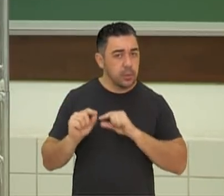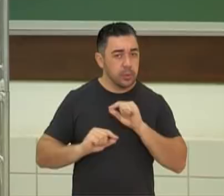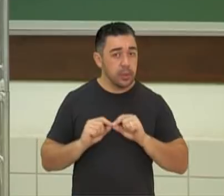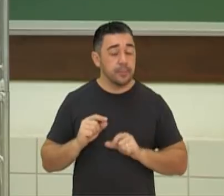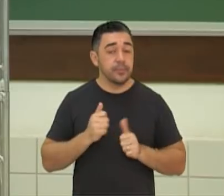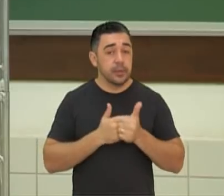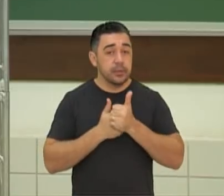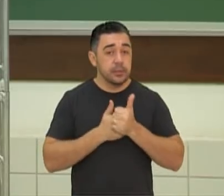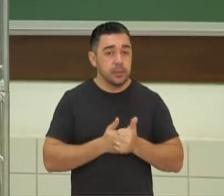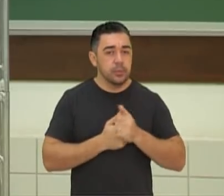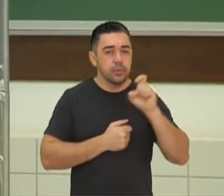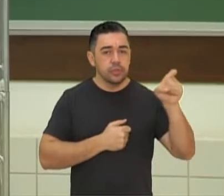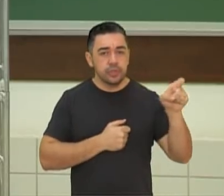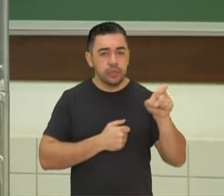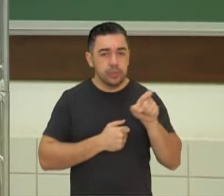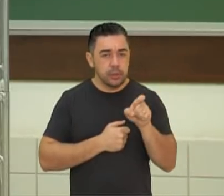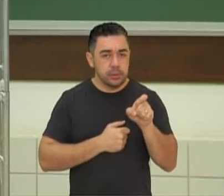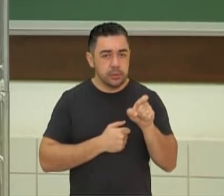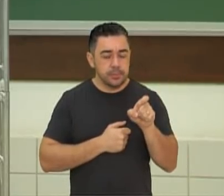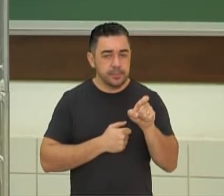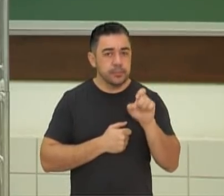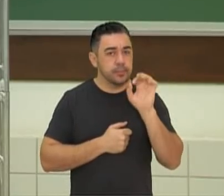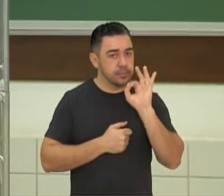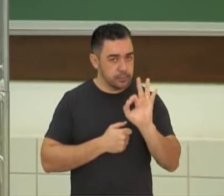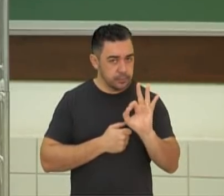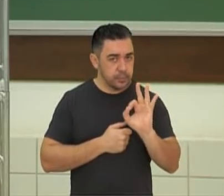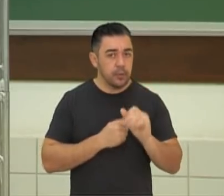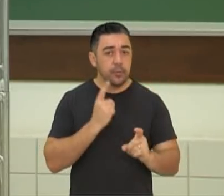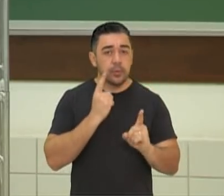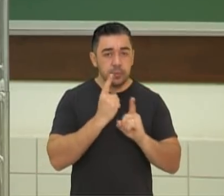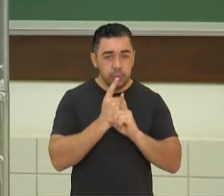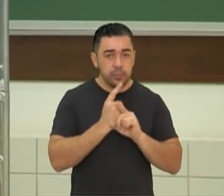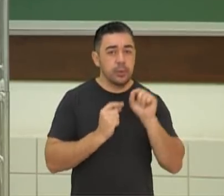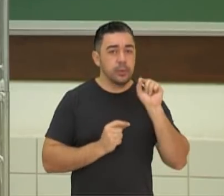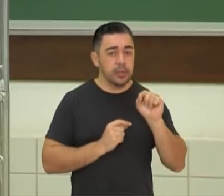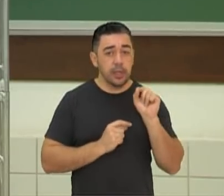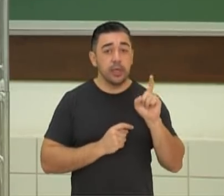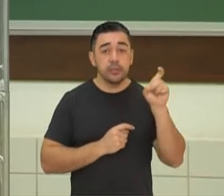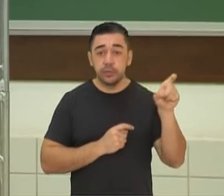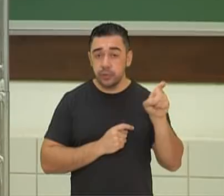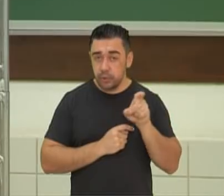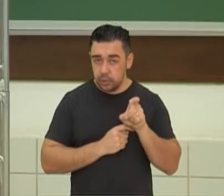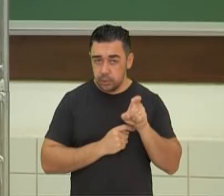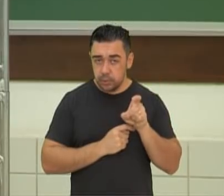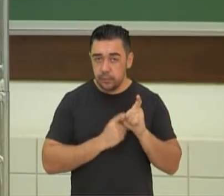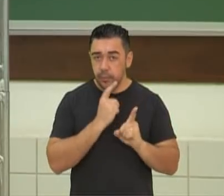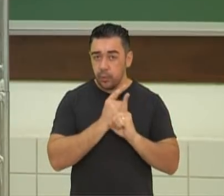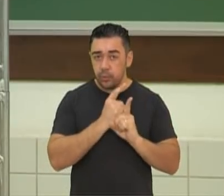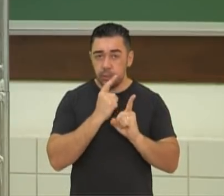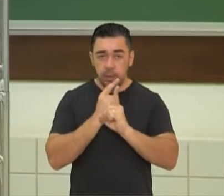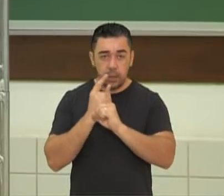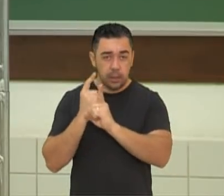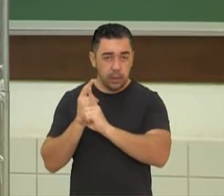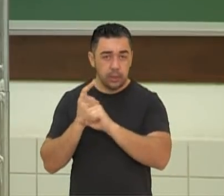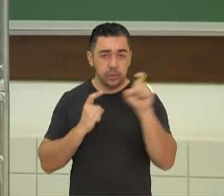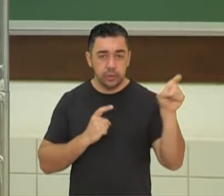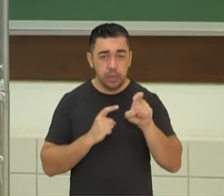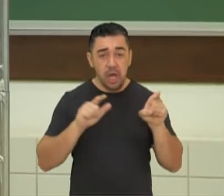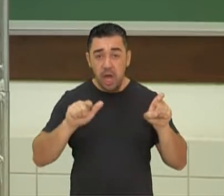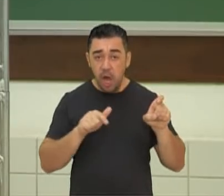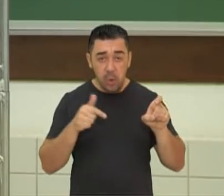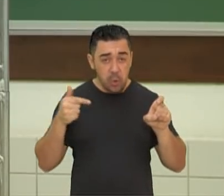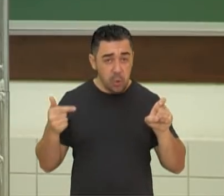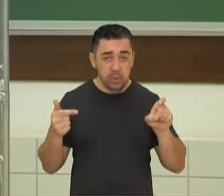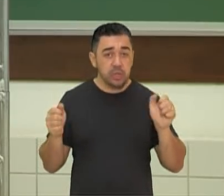a partir de x. Tá? Então, nós vamos descobrir nessas equações o valor de x. Então, todas as outras letras vão